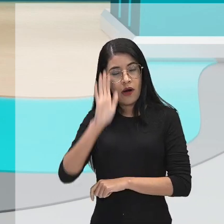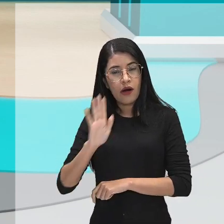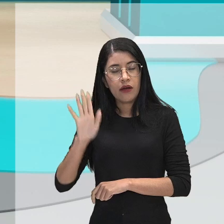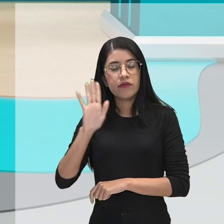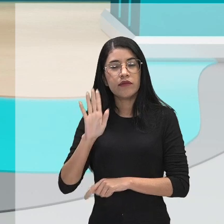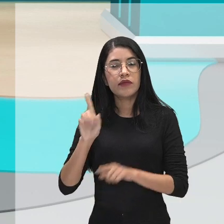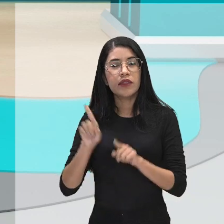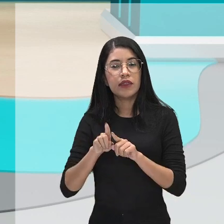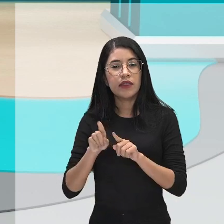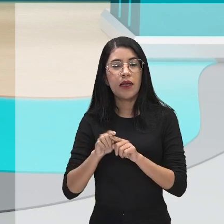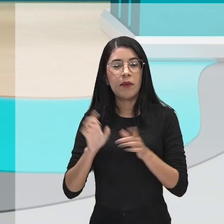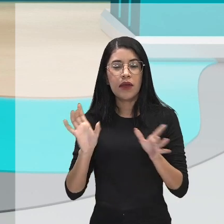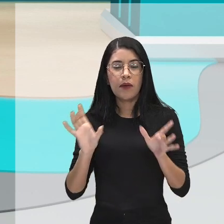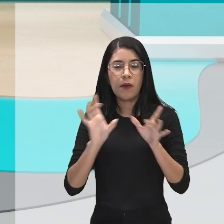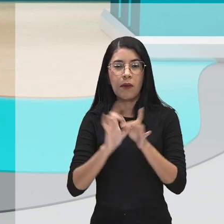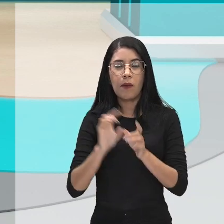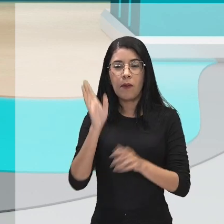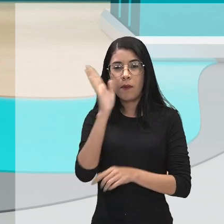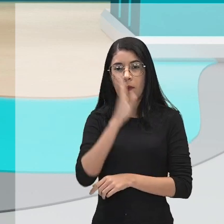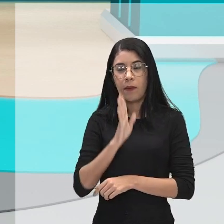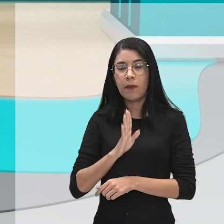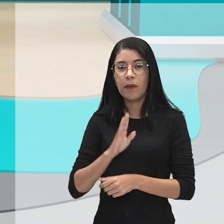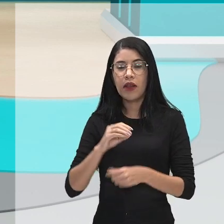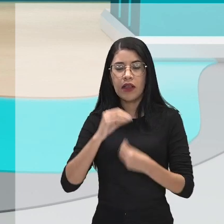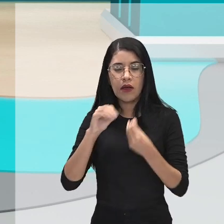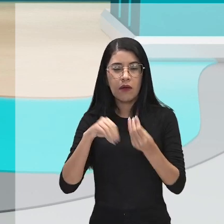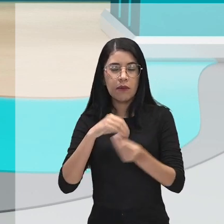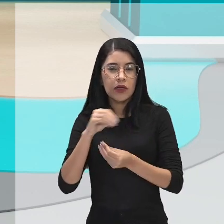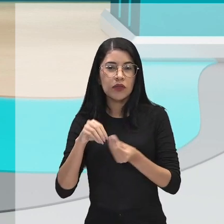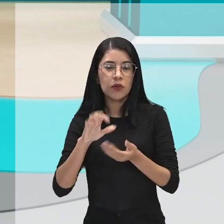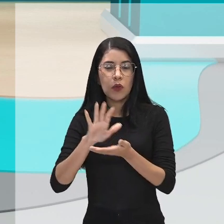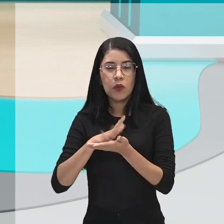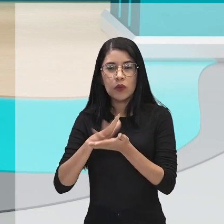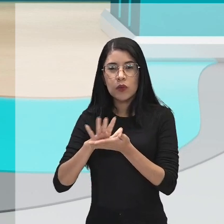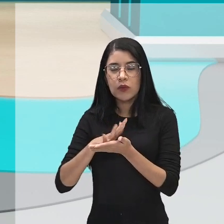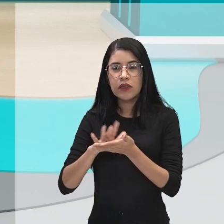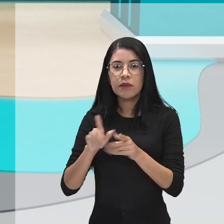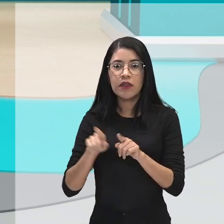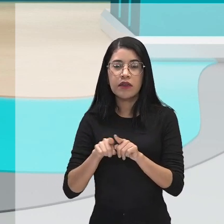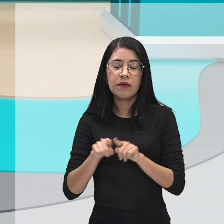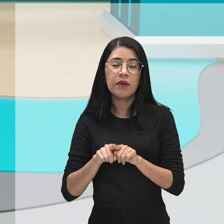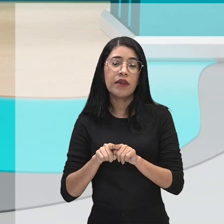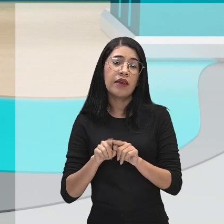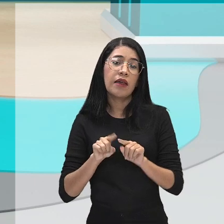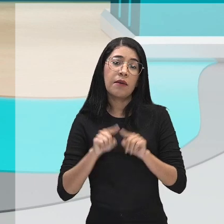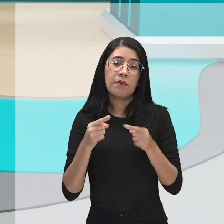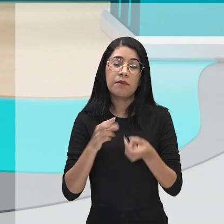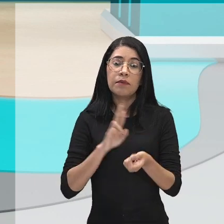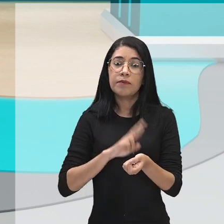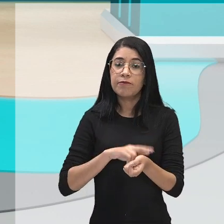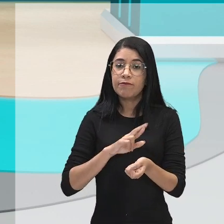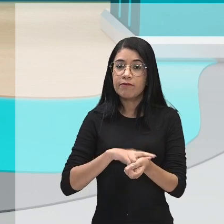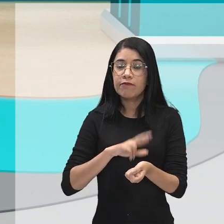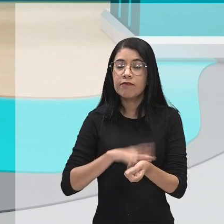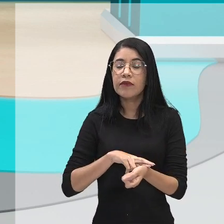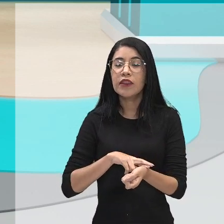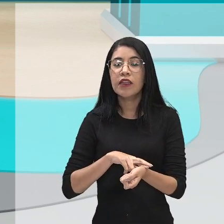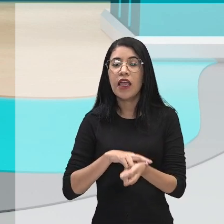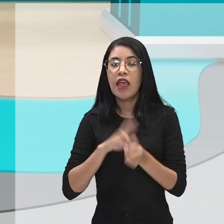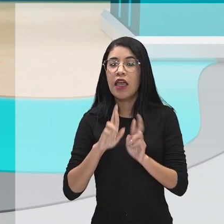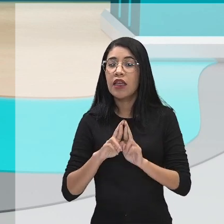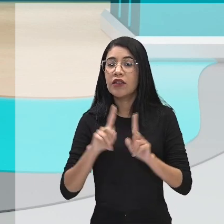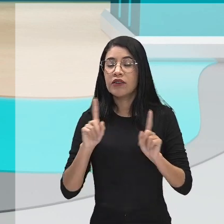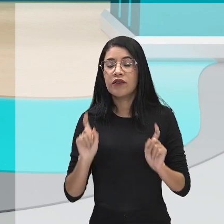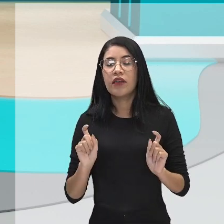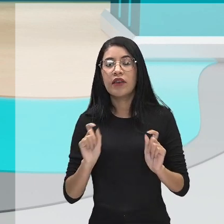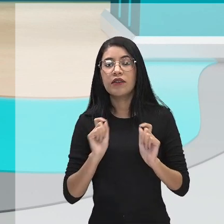uma mistura um pouquinho do samba, mas o ritmo cadenciado deles é bem